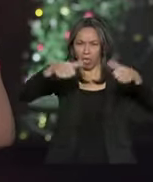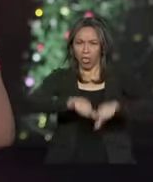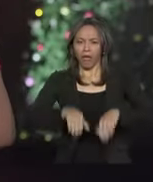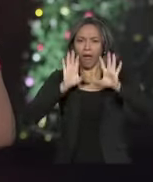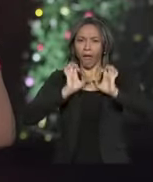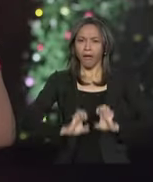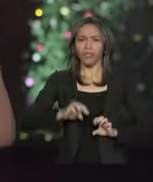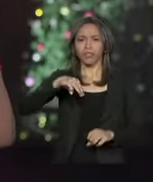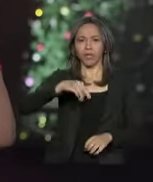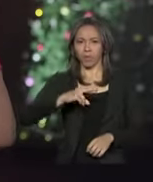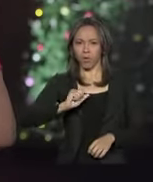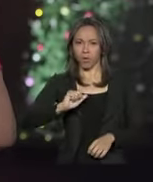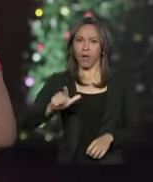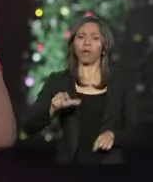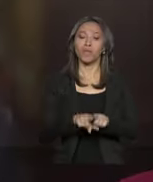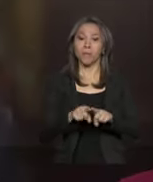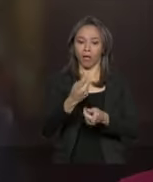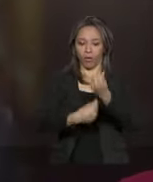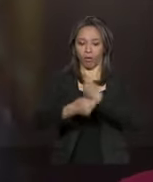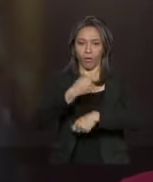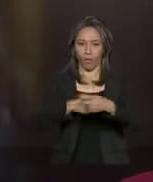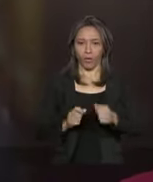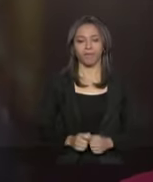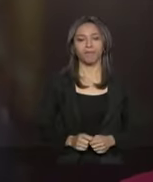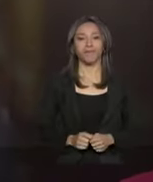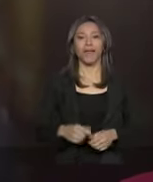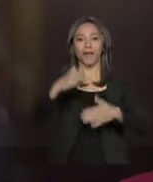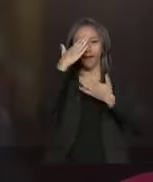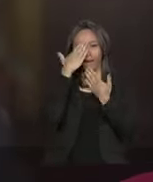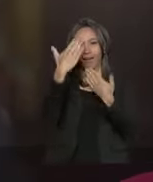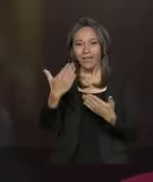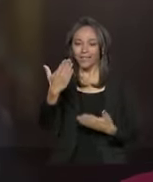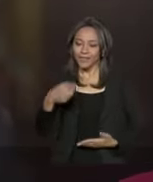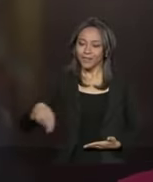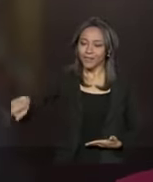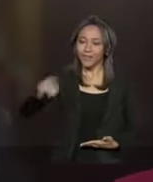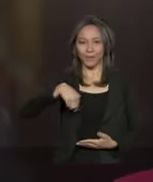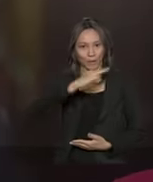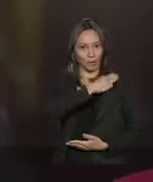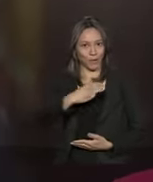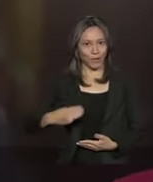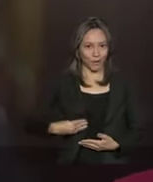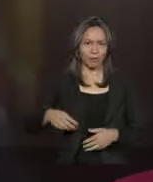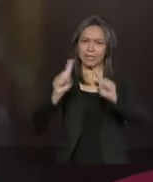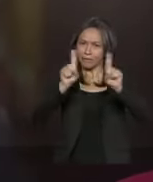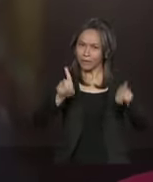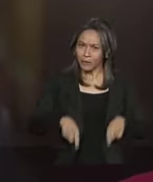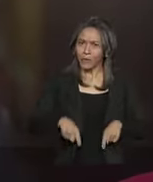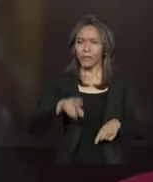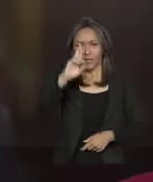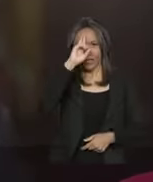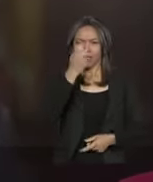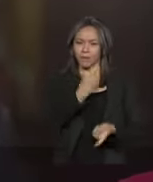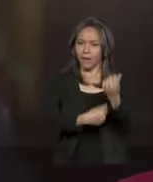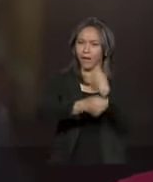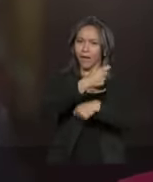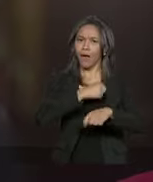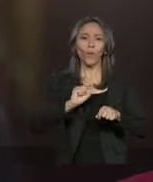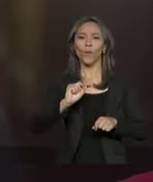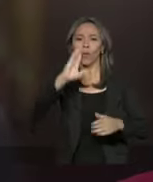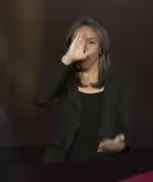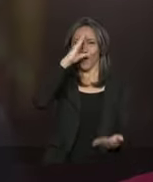moral e econômica agradeço aos meus ministros e servidores e empresários pela